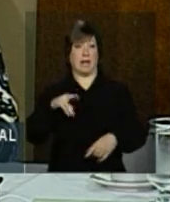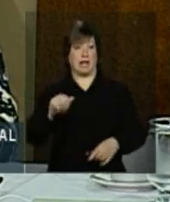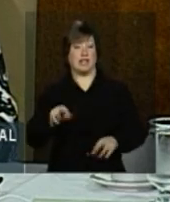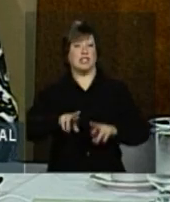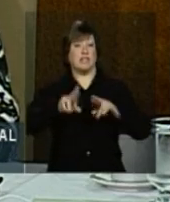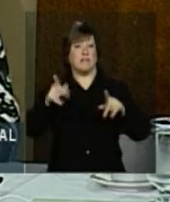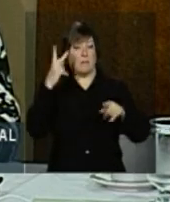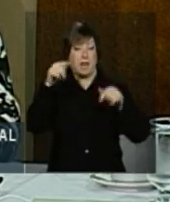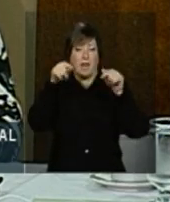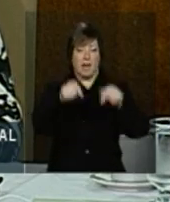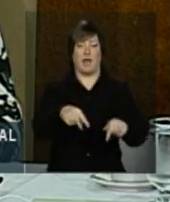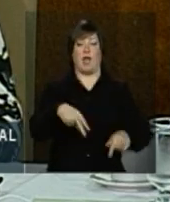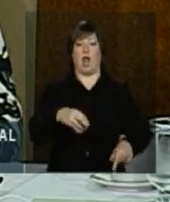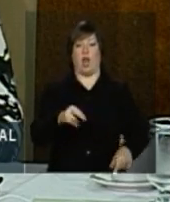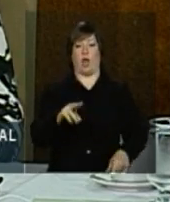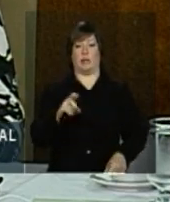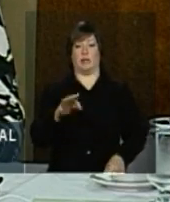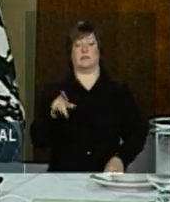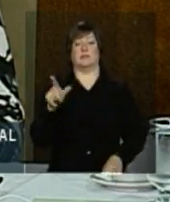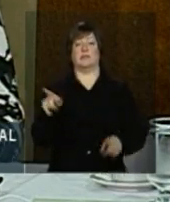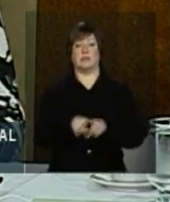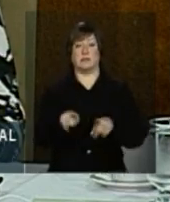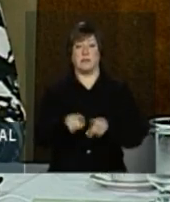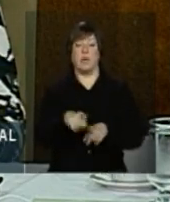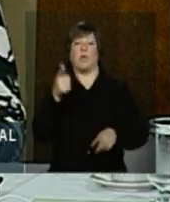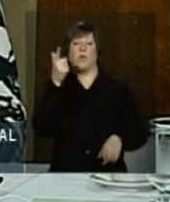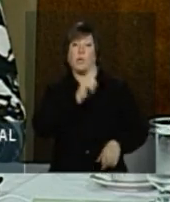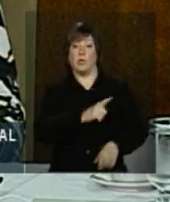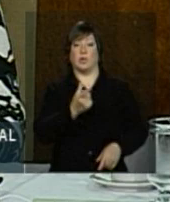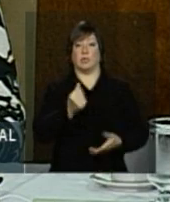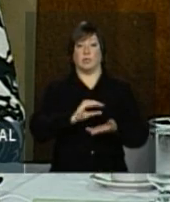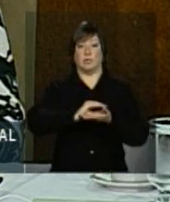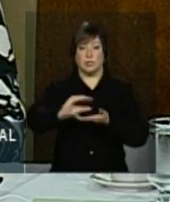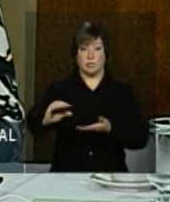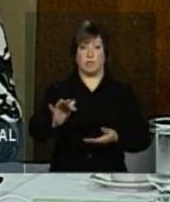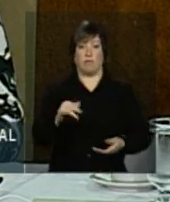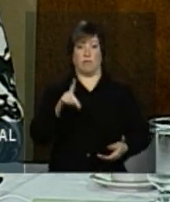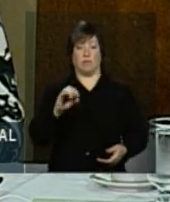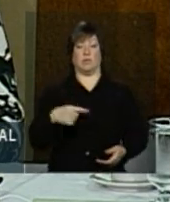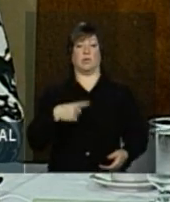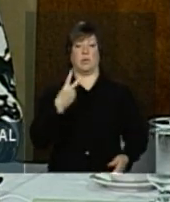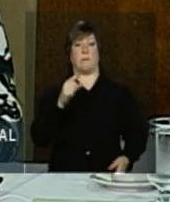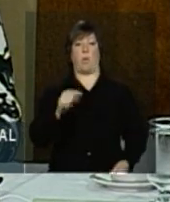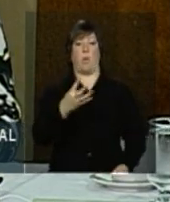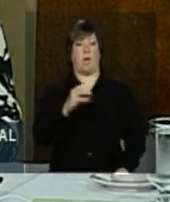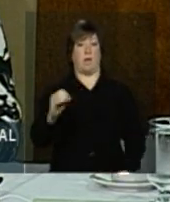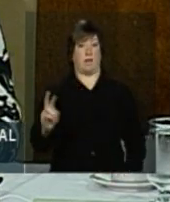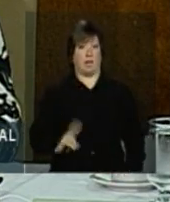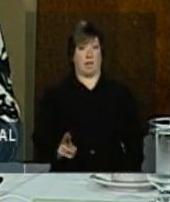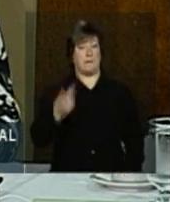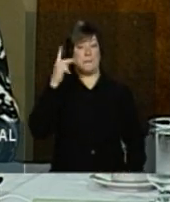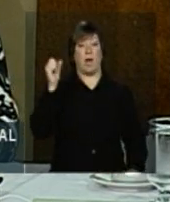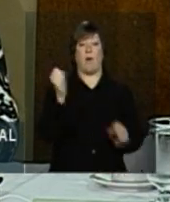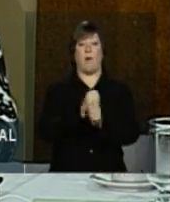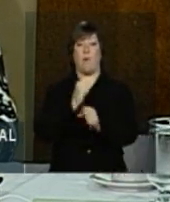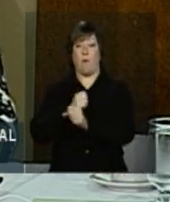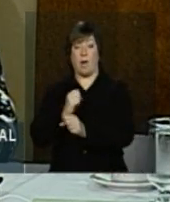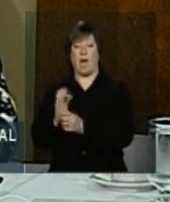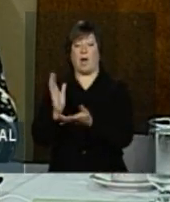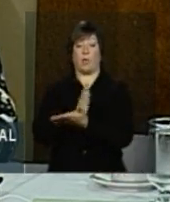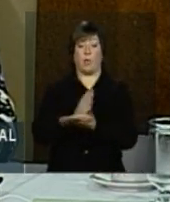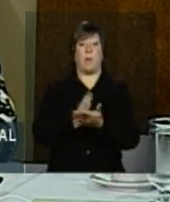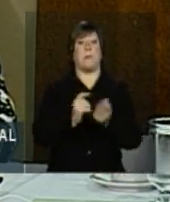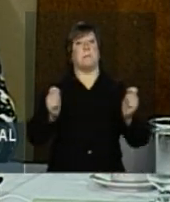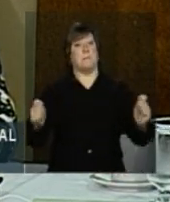Nordeste e acesso a fomento que são recursos a fundo perdido r$ 400 para obras algumas delas